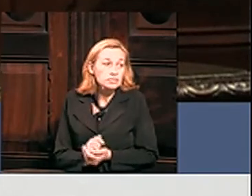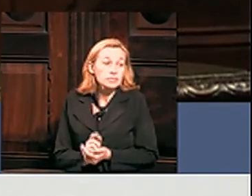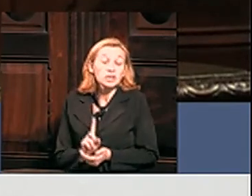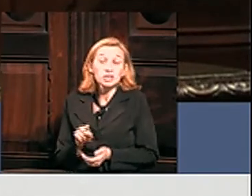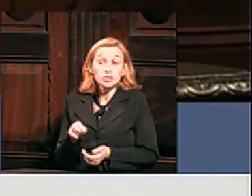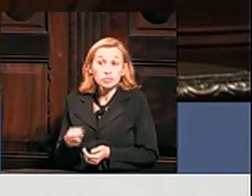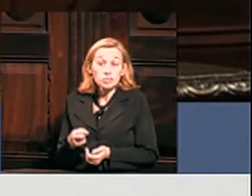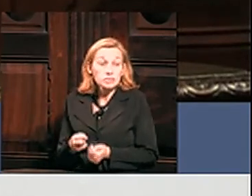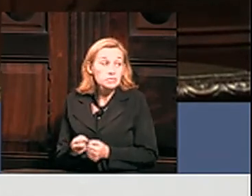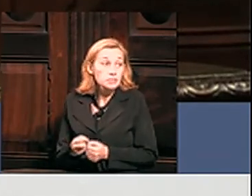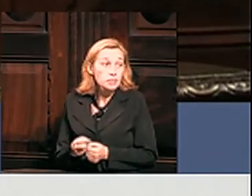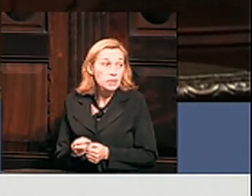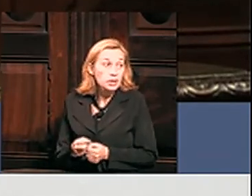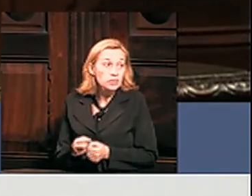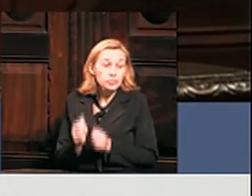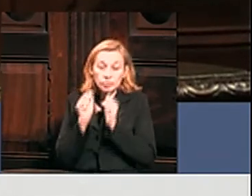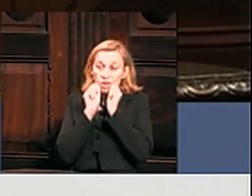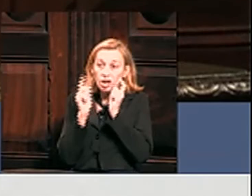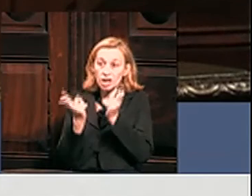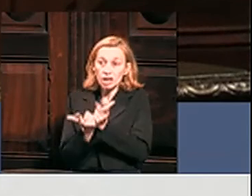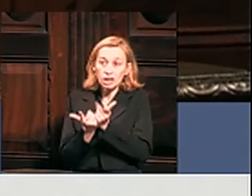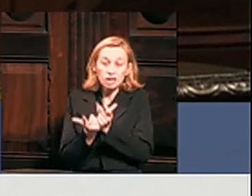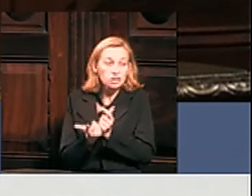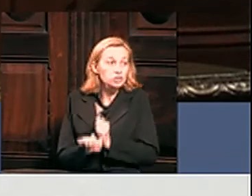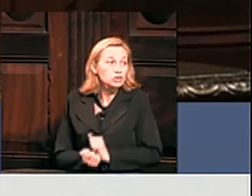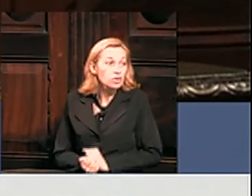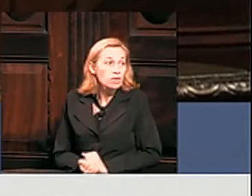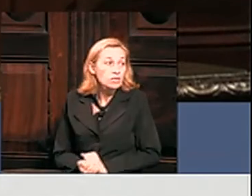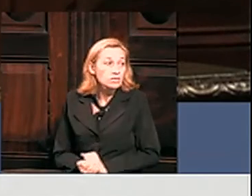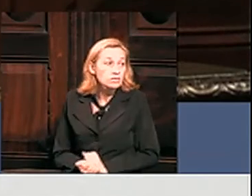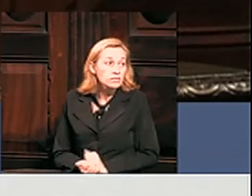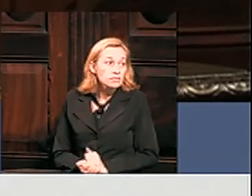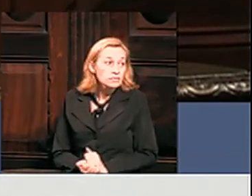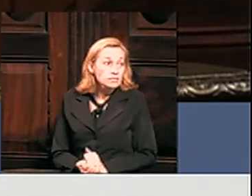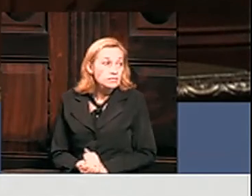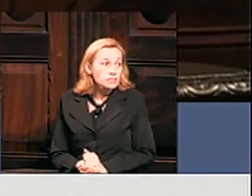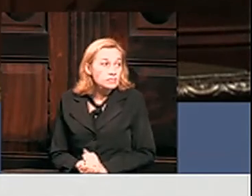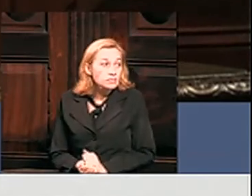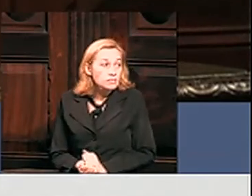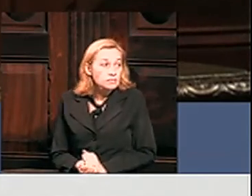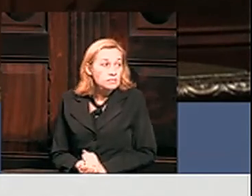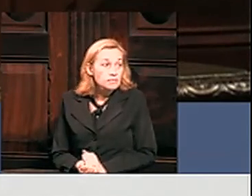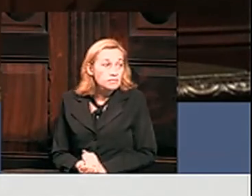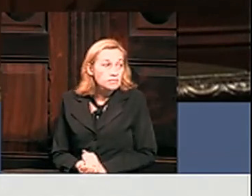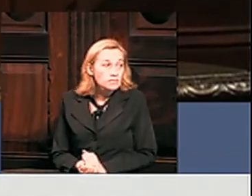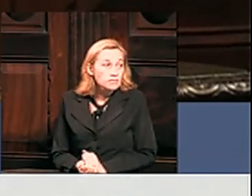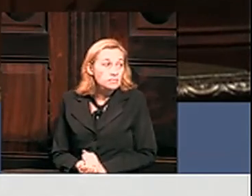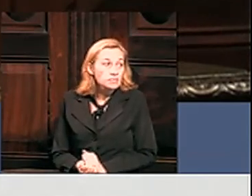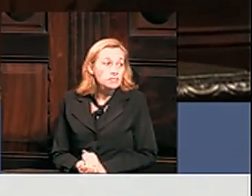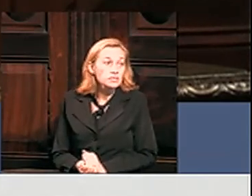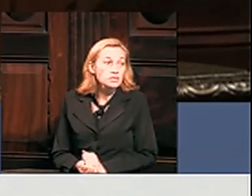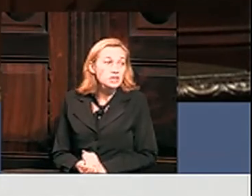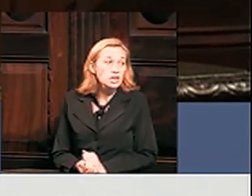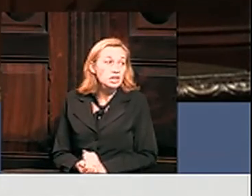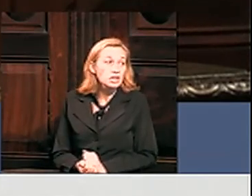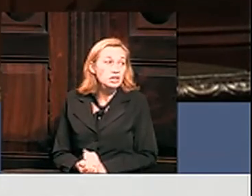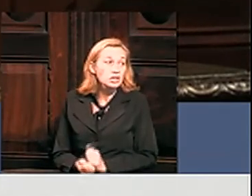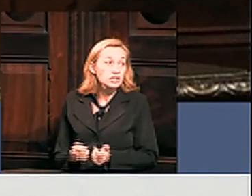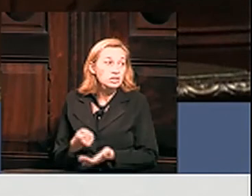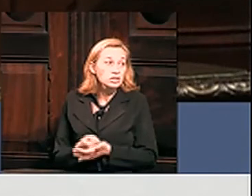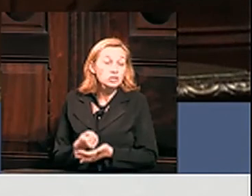finalmente, o plenário decidir. E o plenário terá que decidir